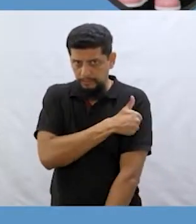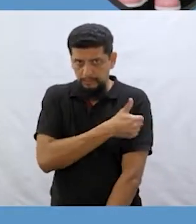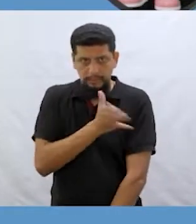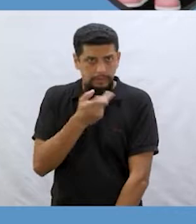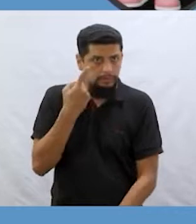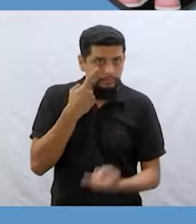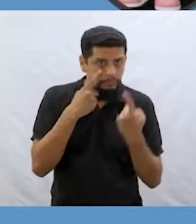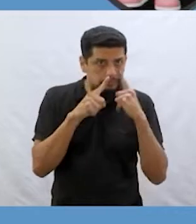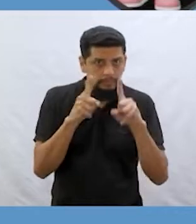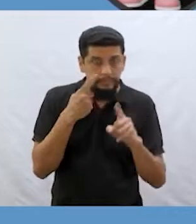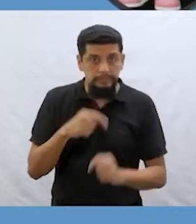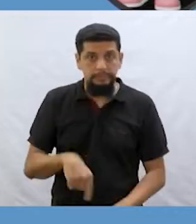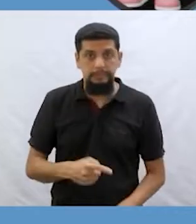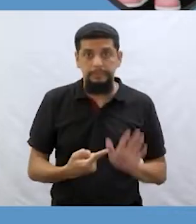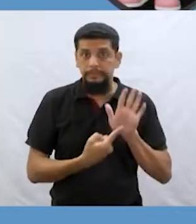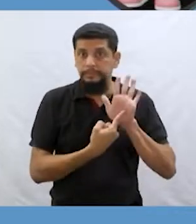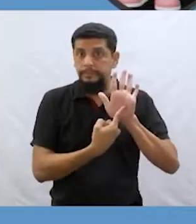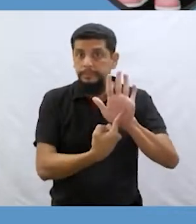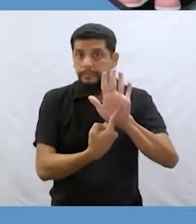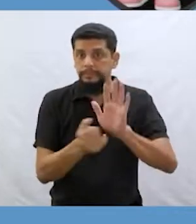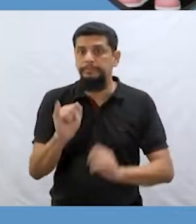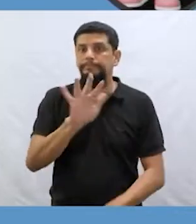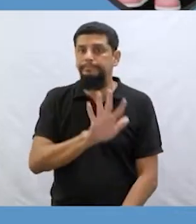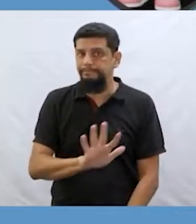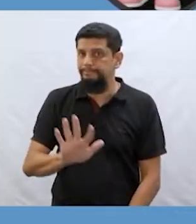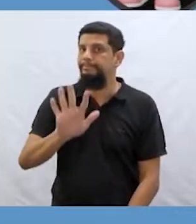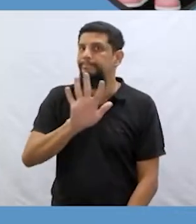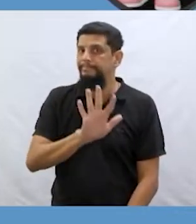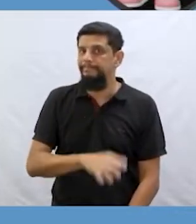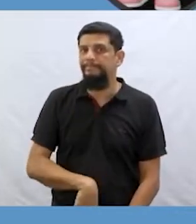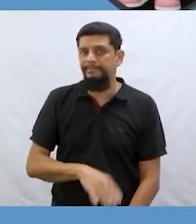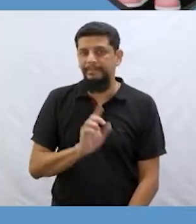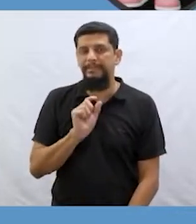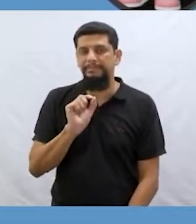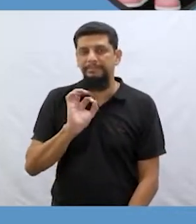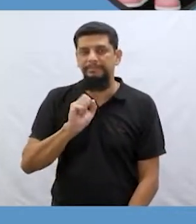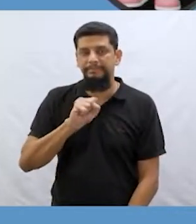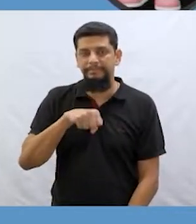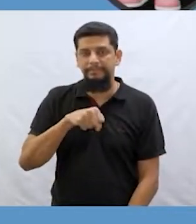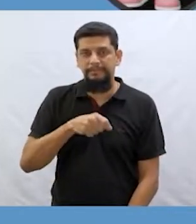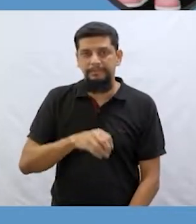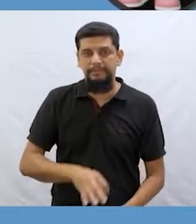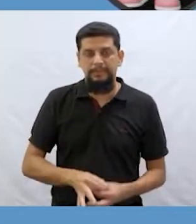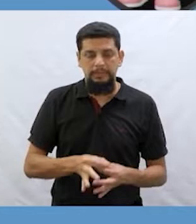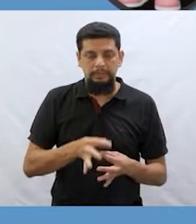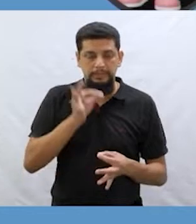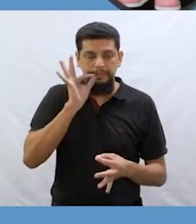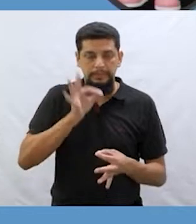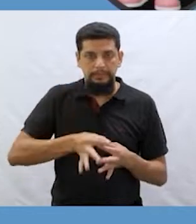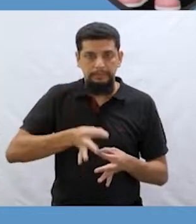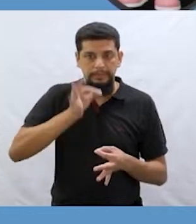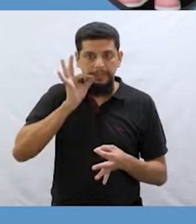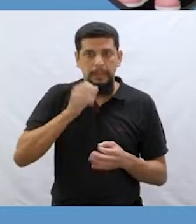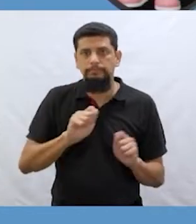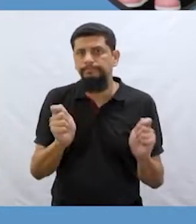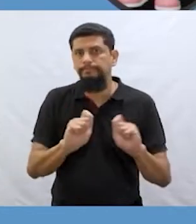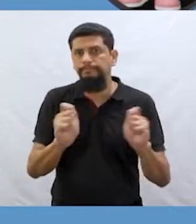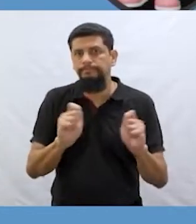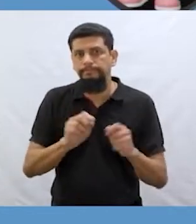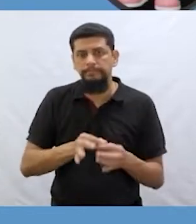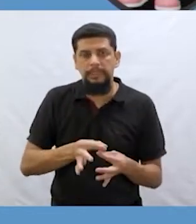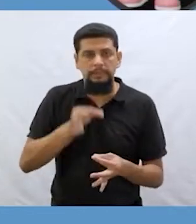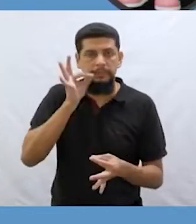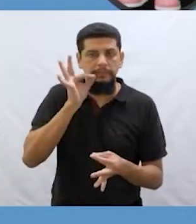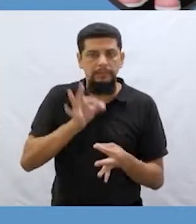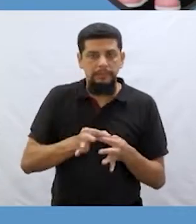é? Vamos revelar a figura? Opa, é uma fruta, prof. Isso. Eu adoro